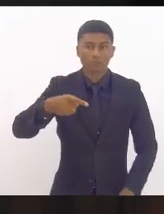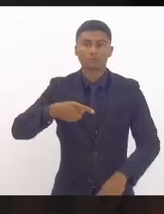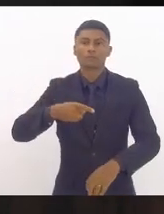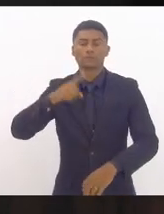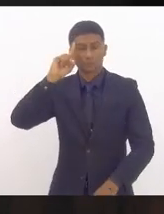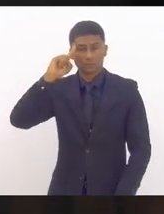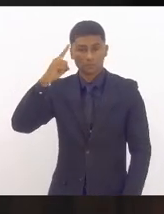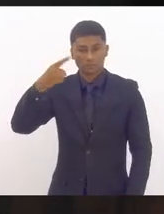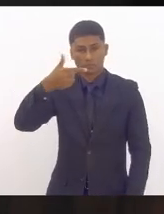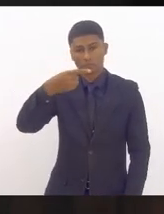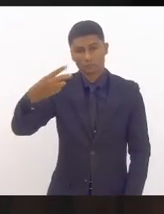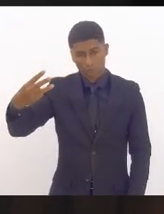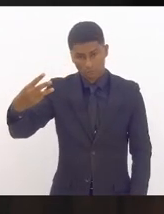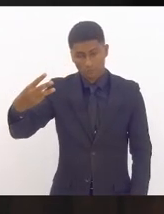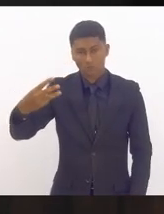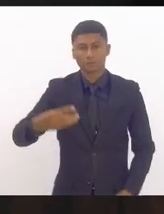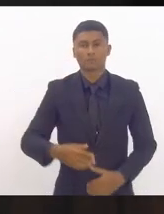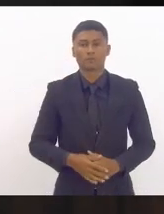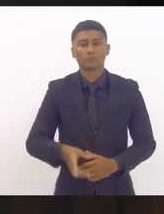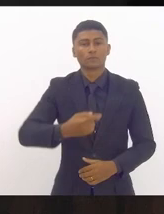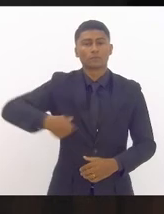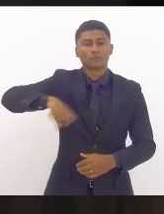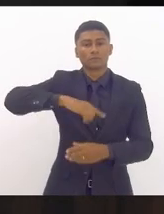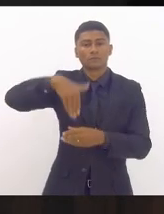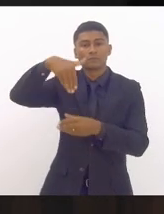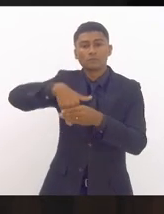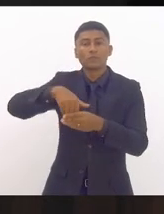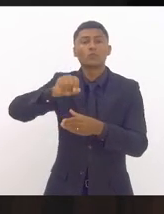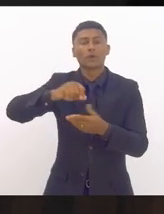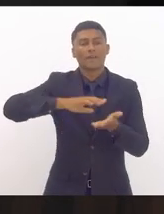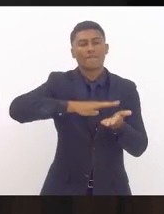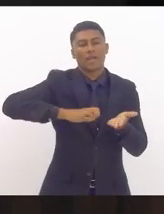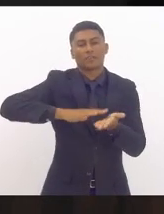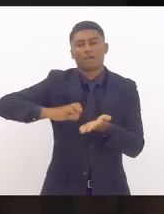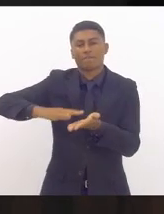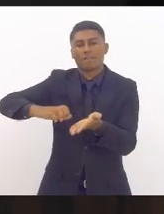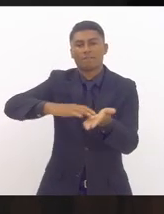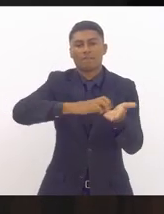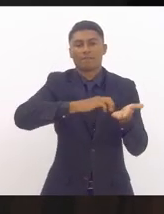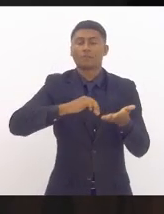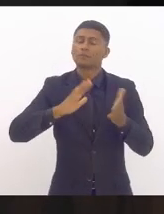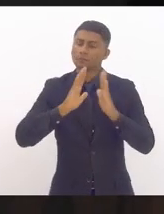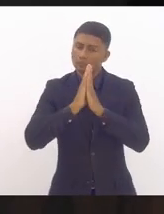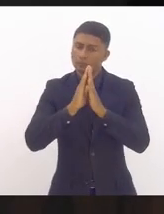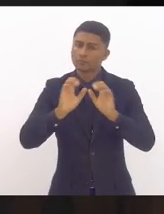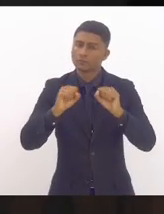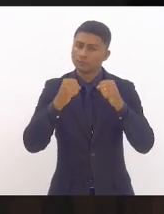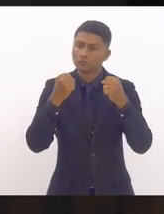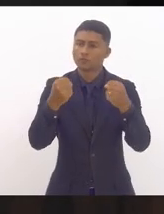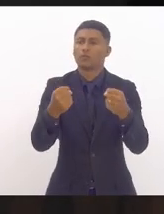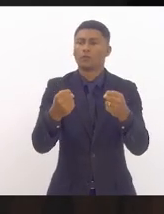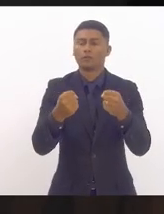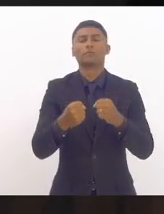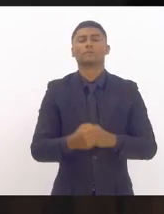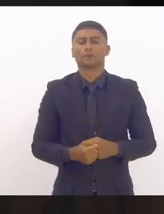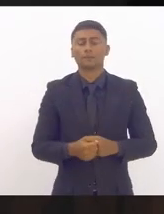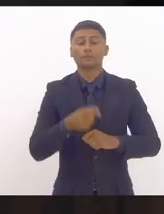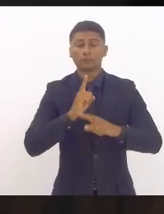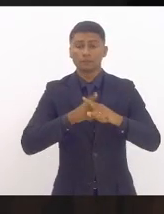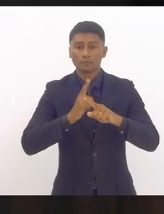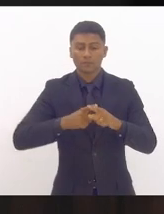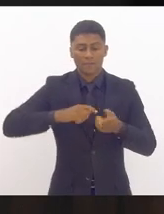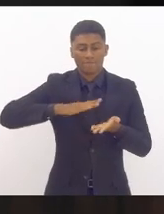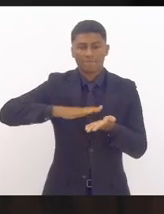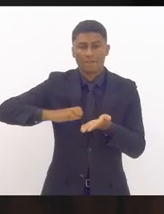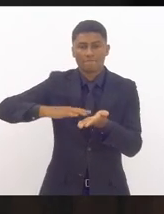23, vamos estar votando os vetos. Então vamos fazer um esforço concentrado, porque o veto